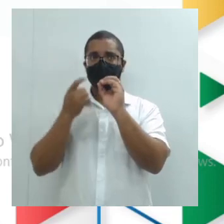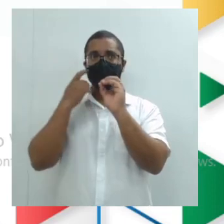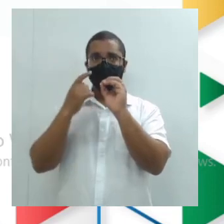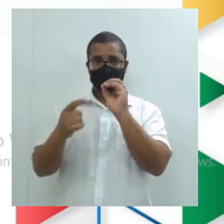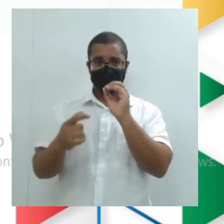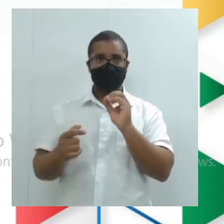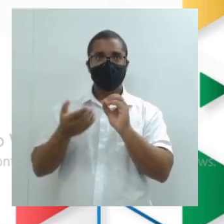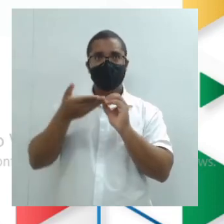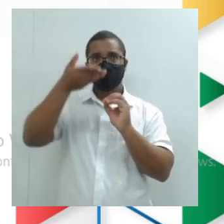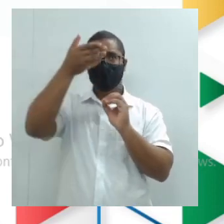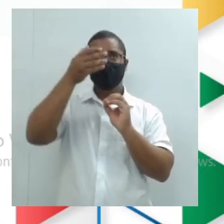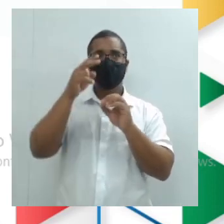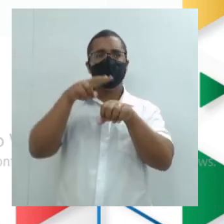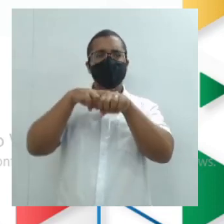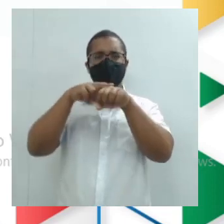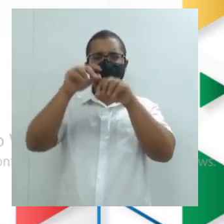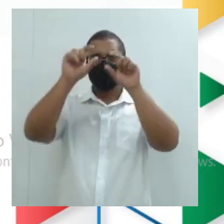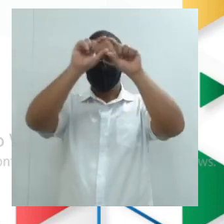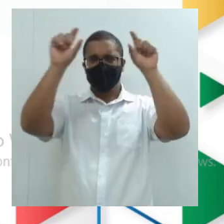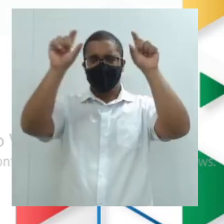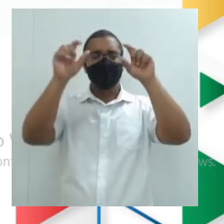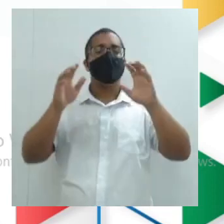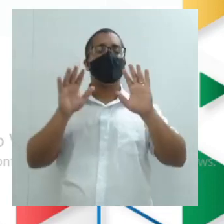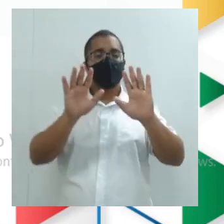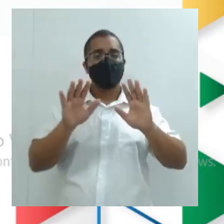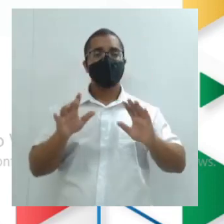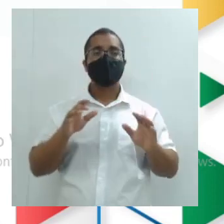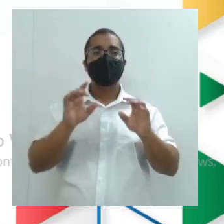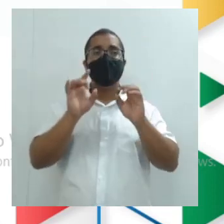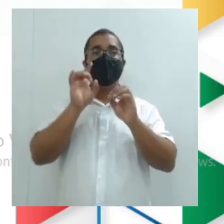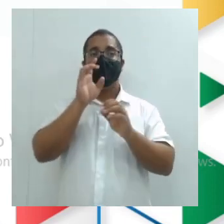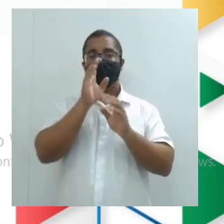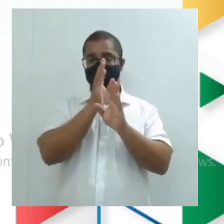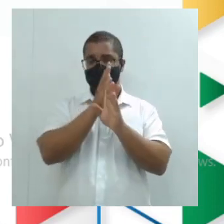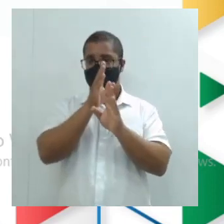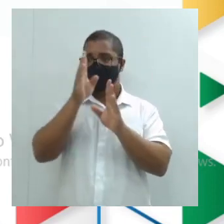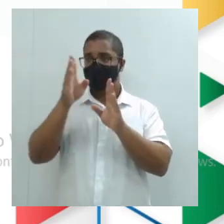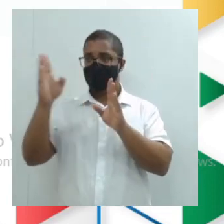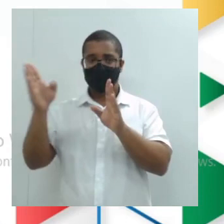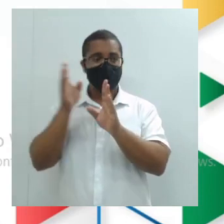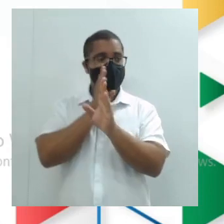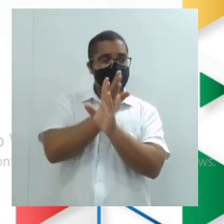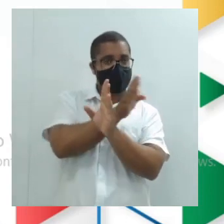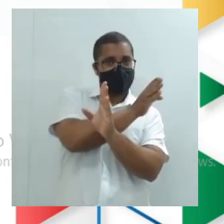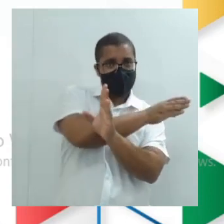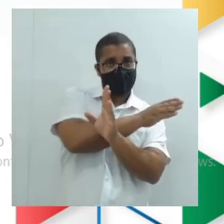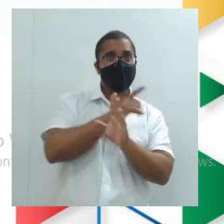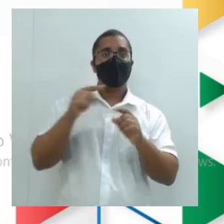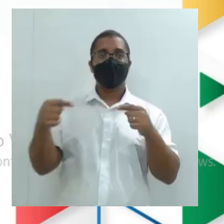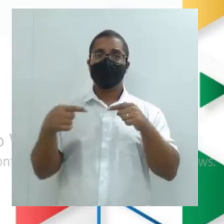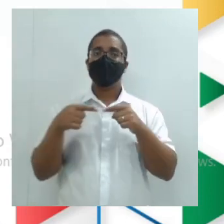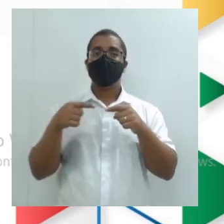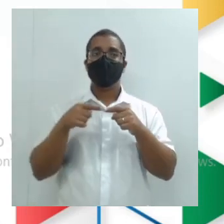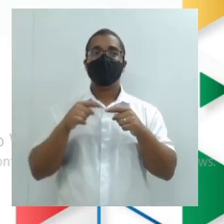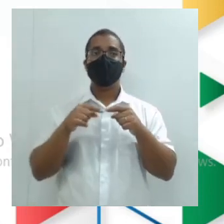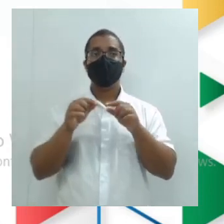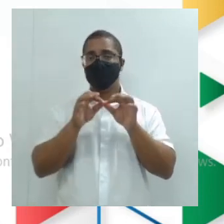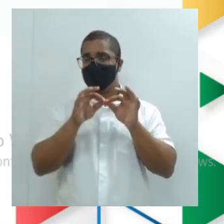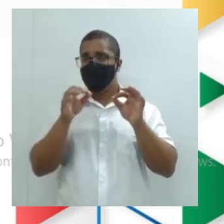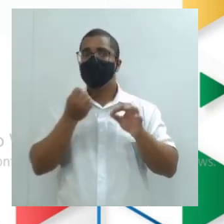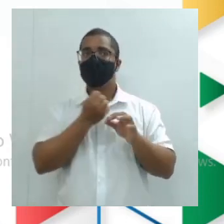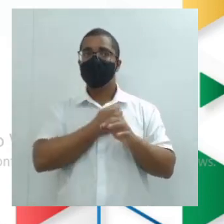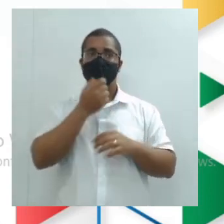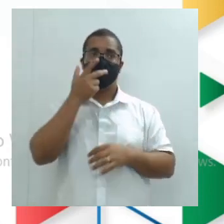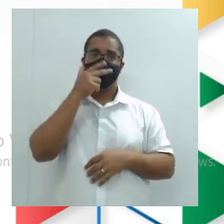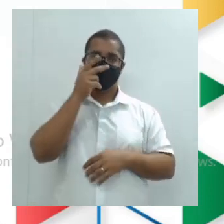parte verdinha. E cada divisão dessa do teu lado esquerdo e do teu lado direito tem a mesma unidade